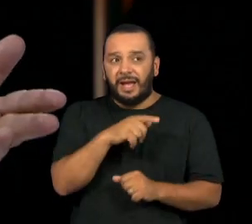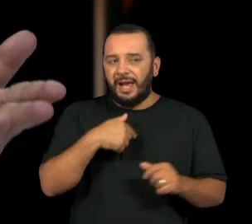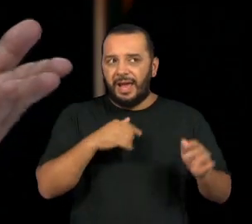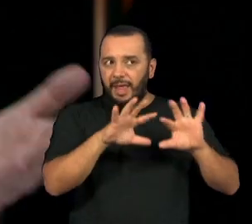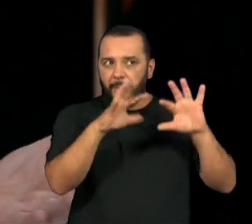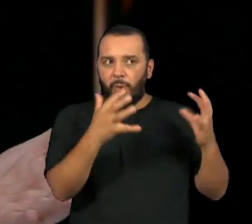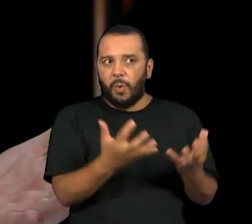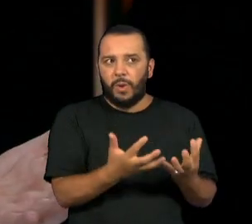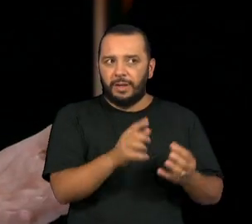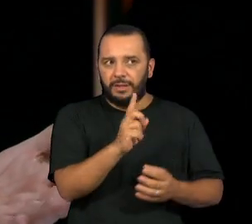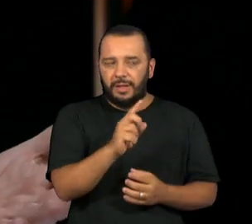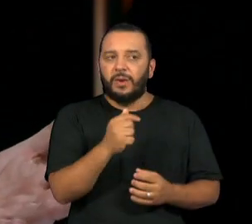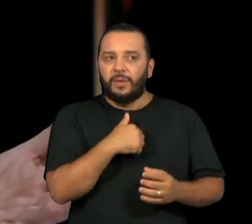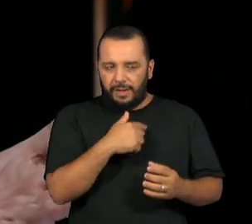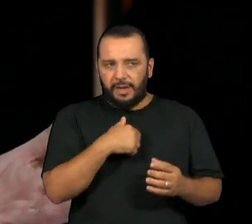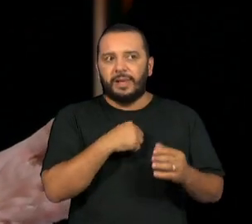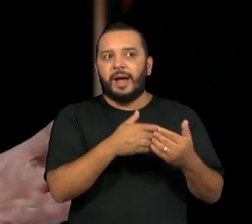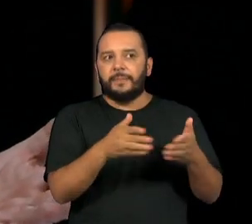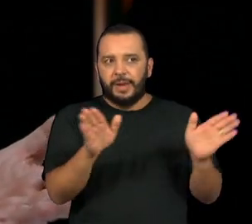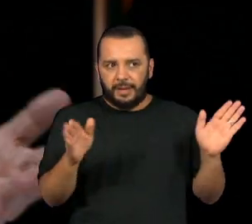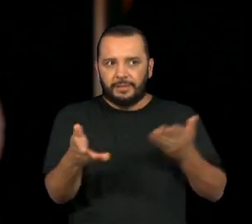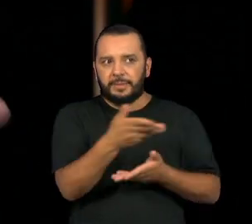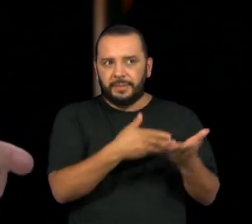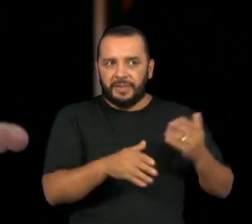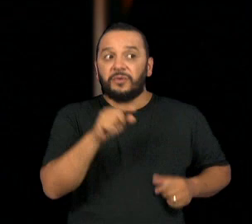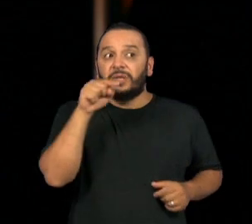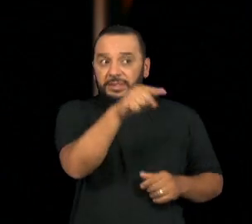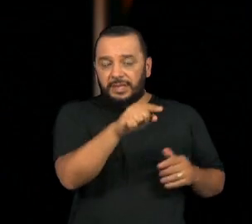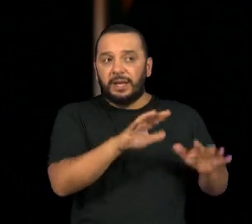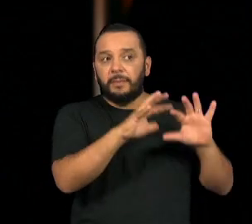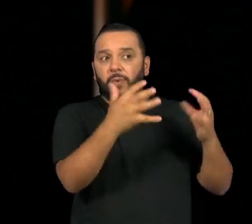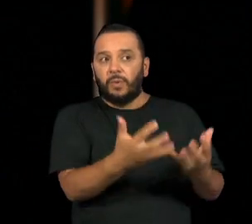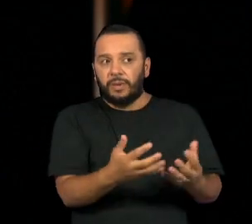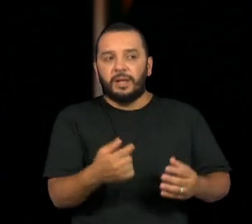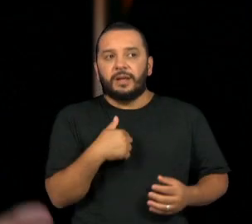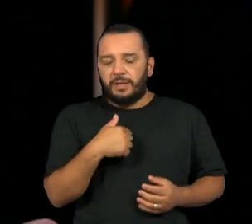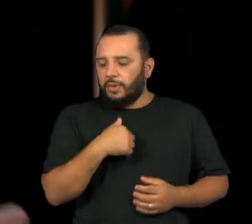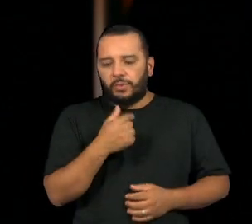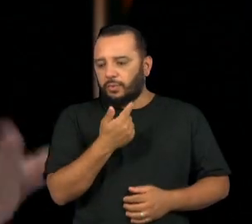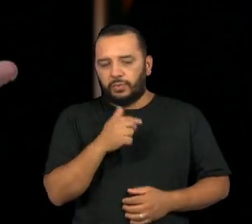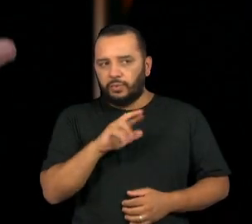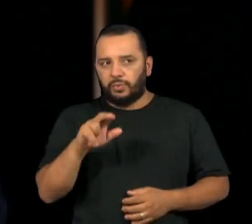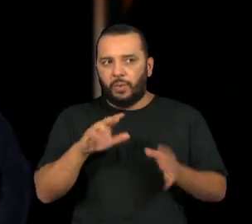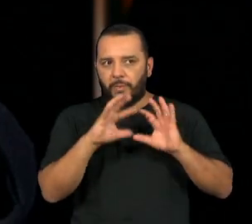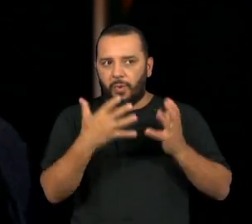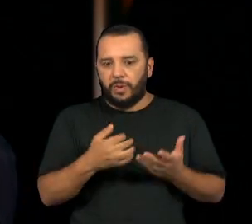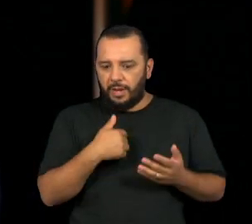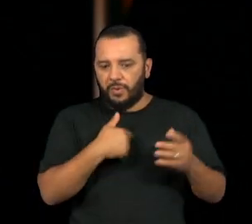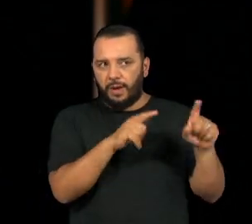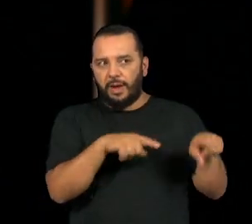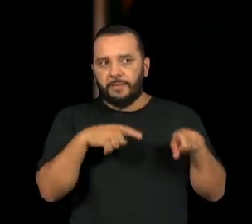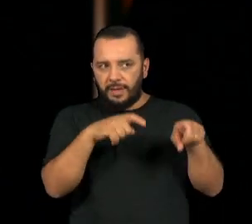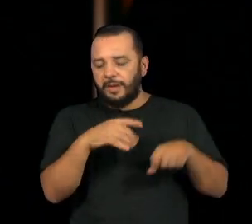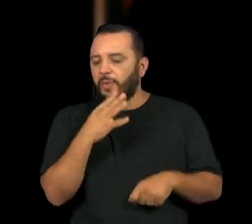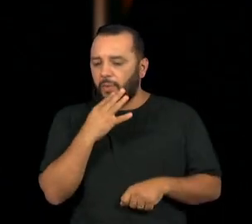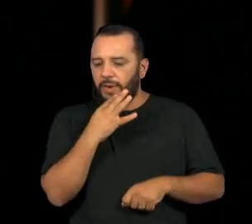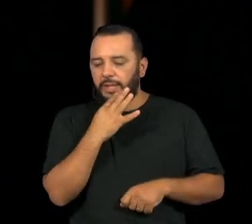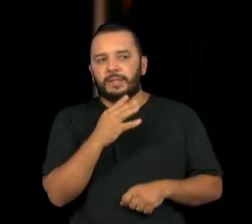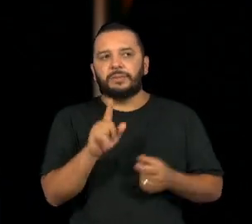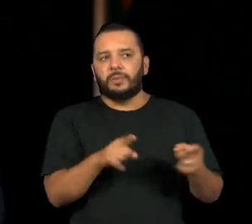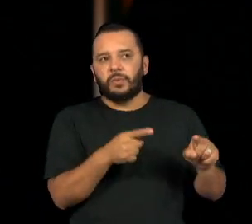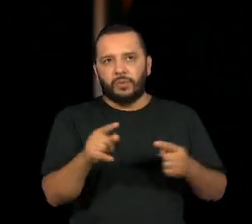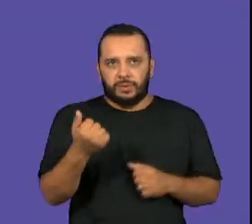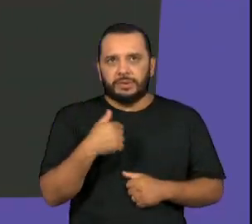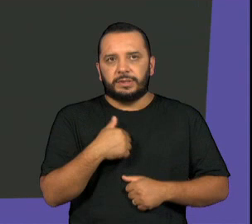Mas você estava, André. Eu não estou nessa bolha porque eu sou caipira. Eu conheço muito bem Marília Mendonça. Eu